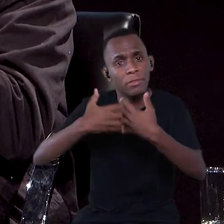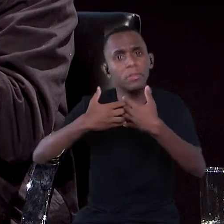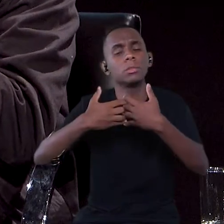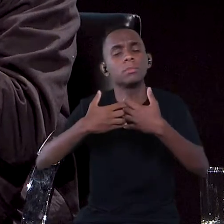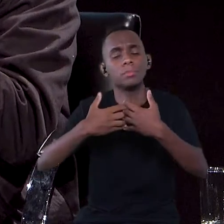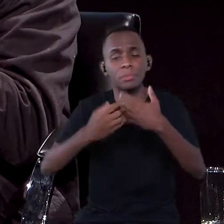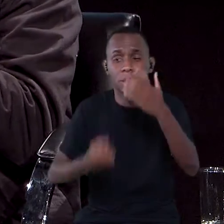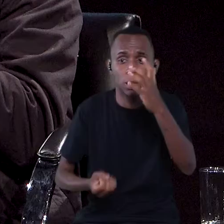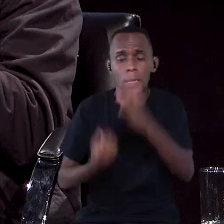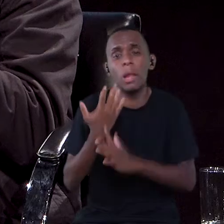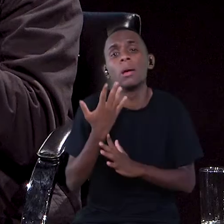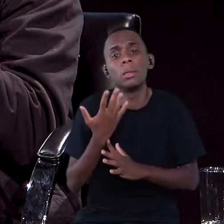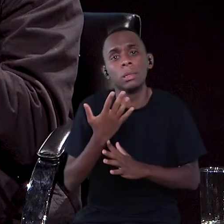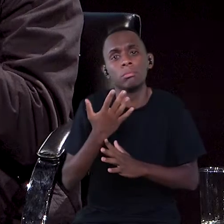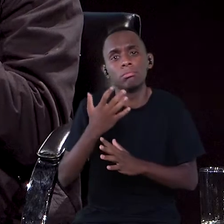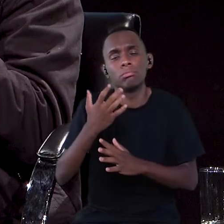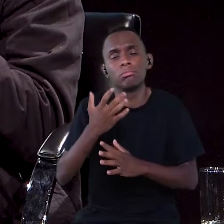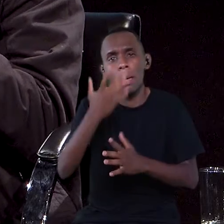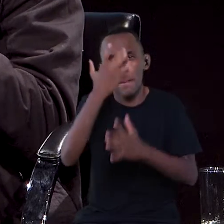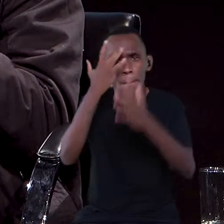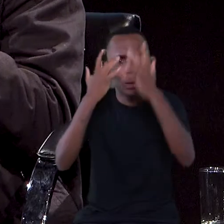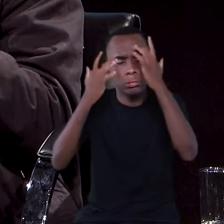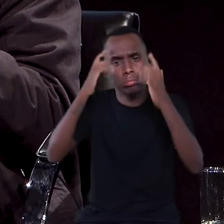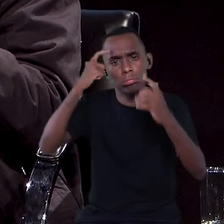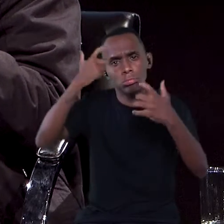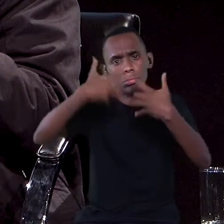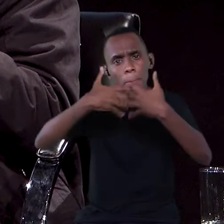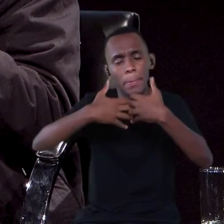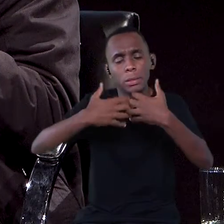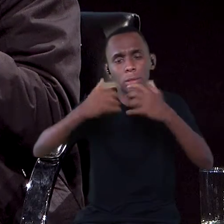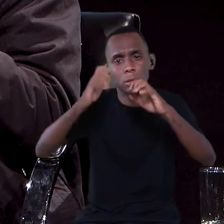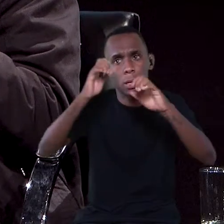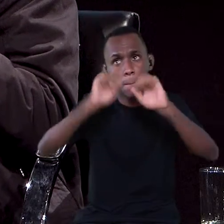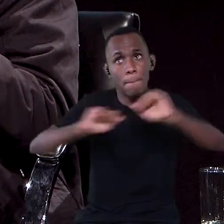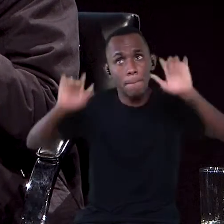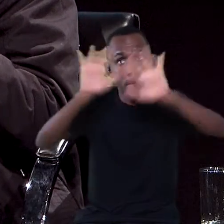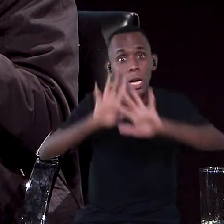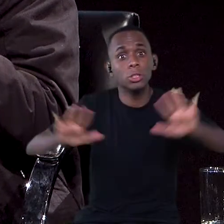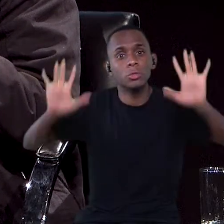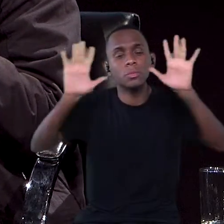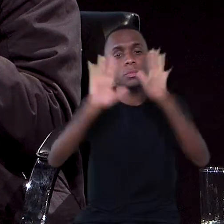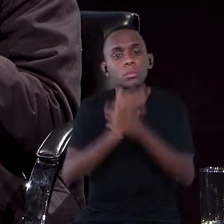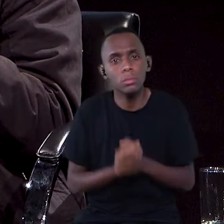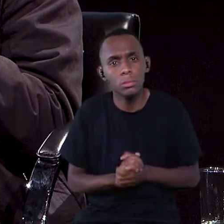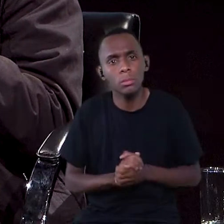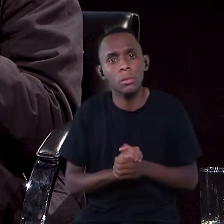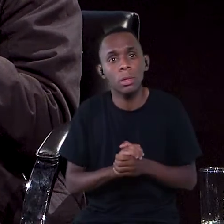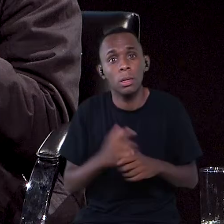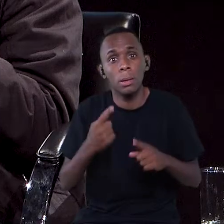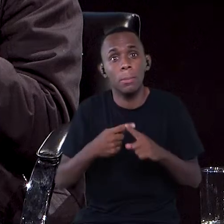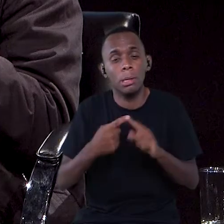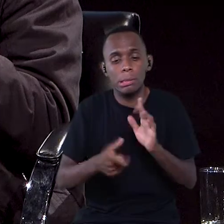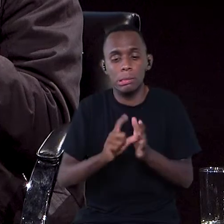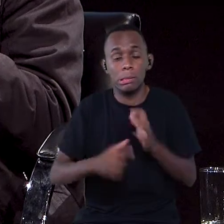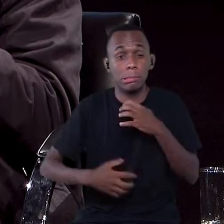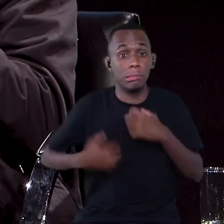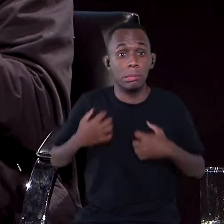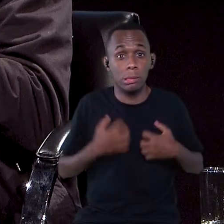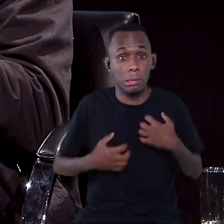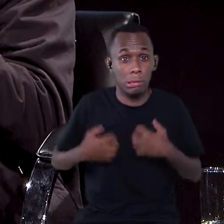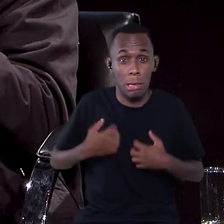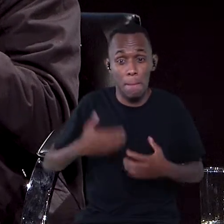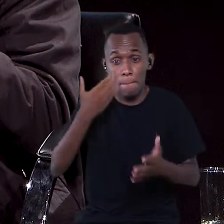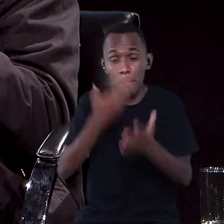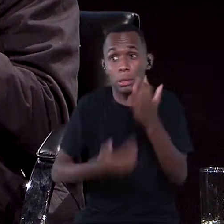construção de pensamento utópico. Para você reverter um cenário que é, sobre muitos aspectos, desesperador, de